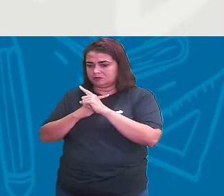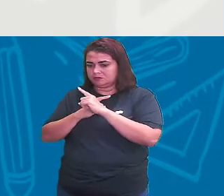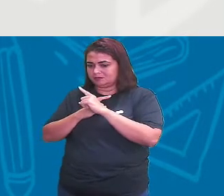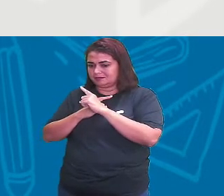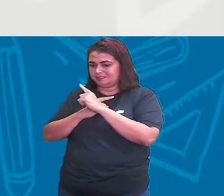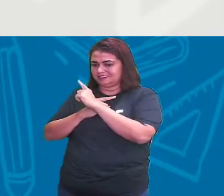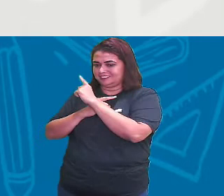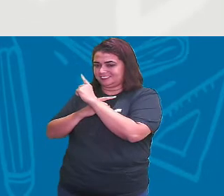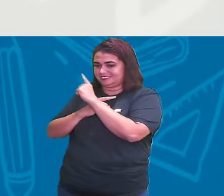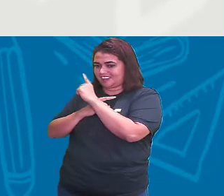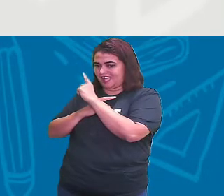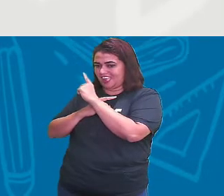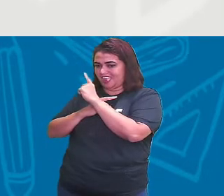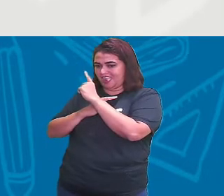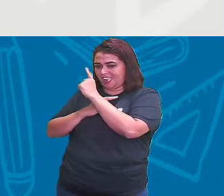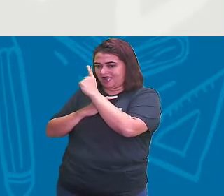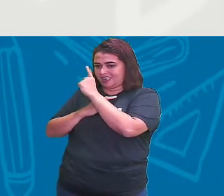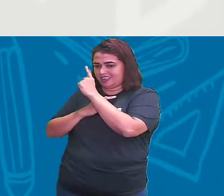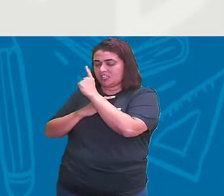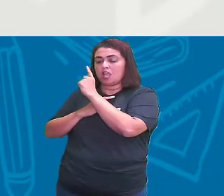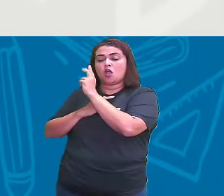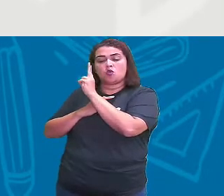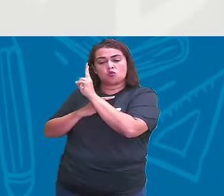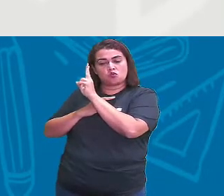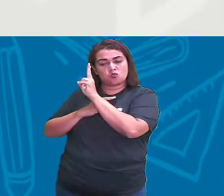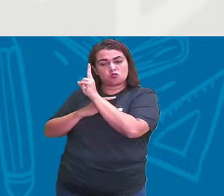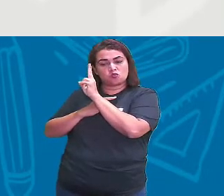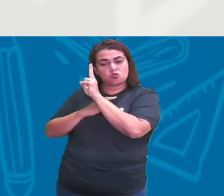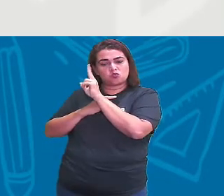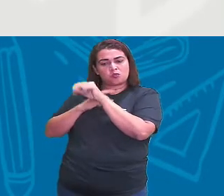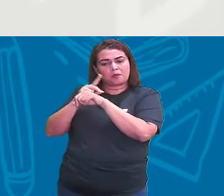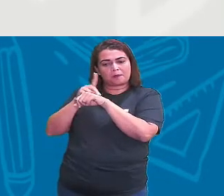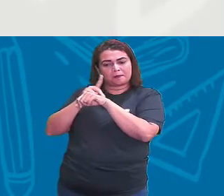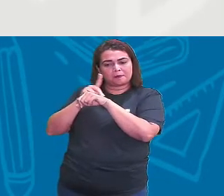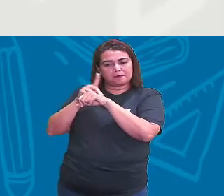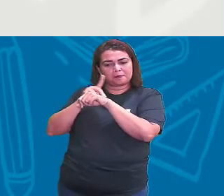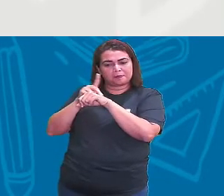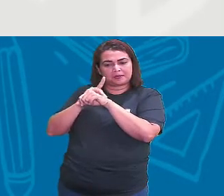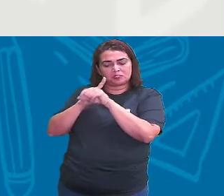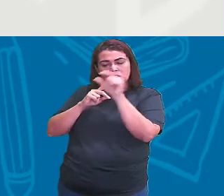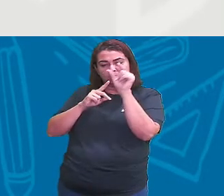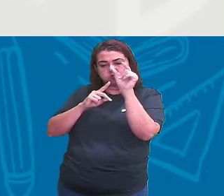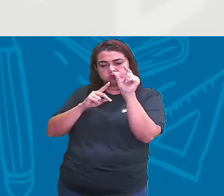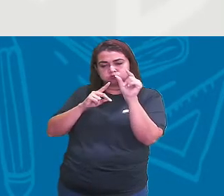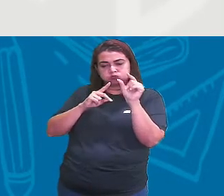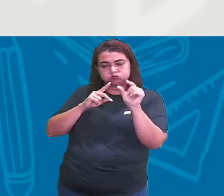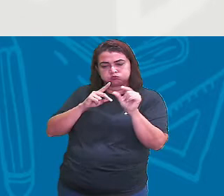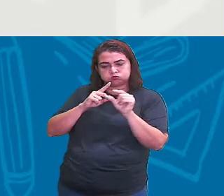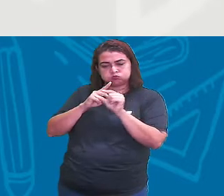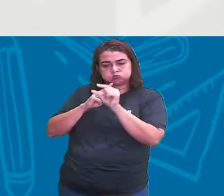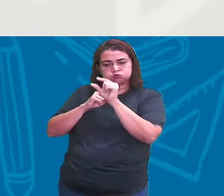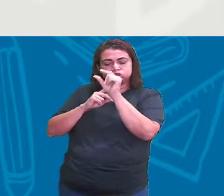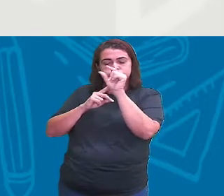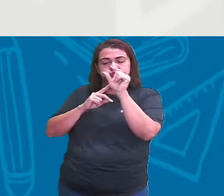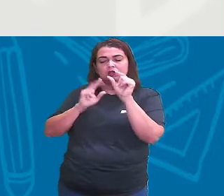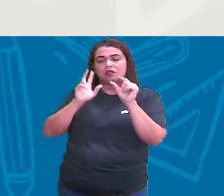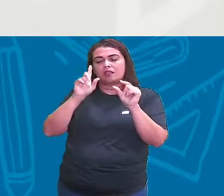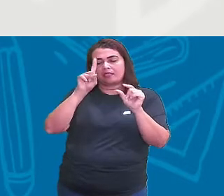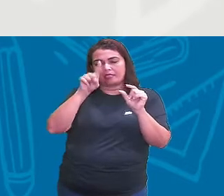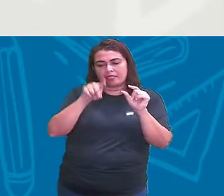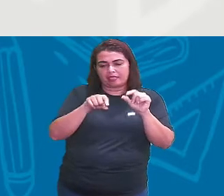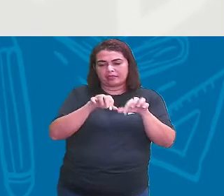Tá bom? Então, ó, essa letra U que está mais escura, que o tracinho dela está mais grosso, elas são letra U